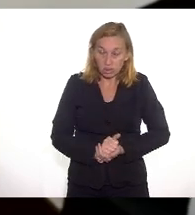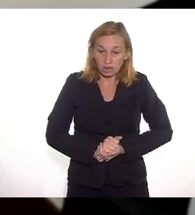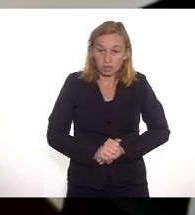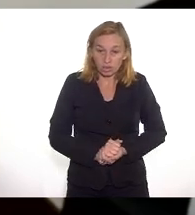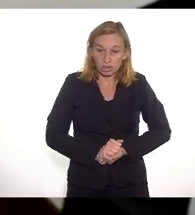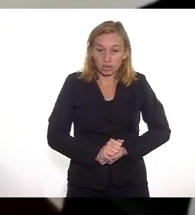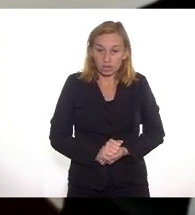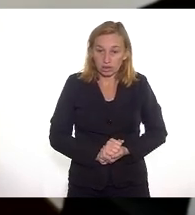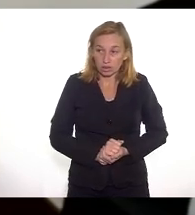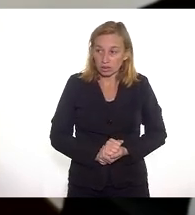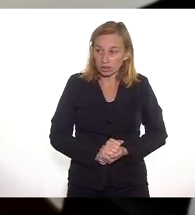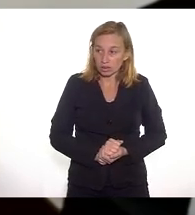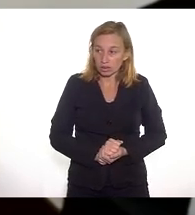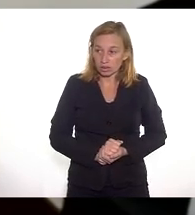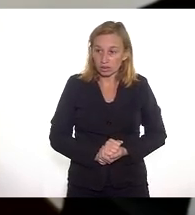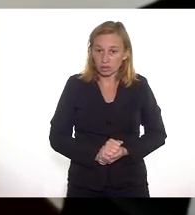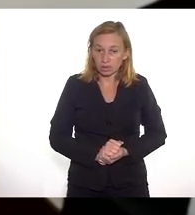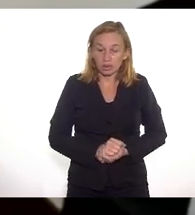244%.